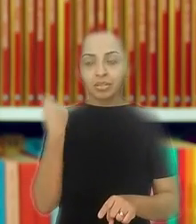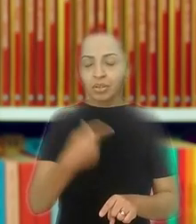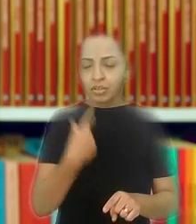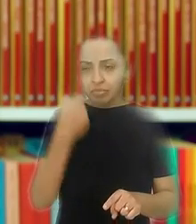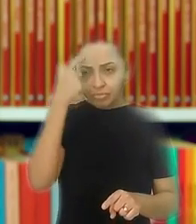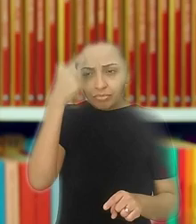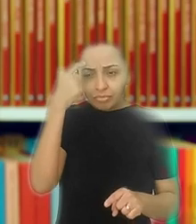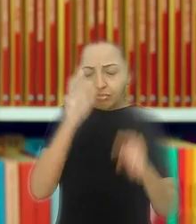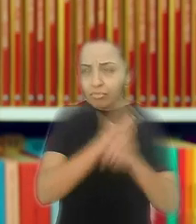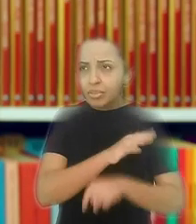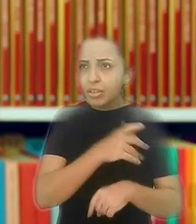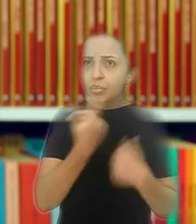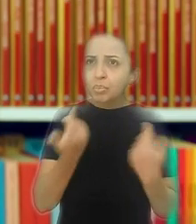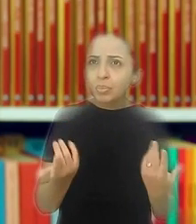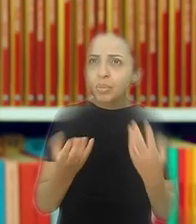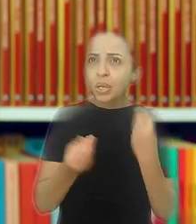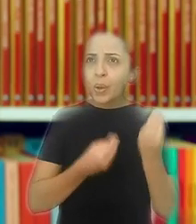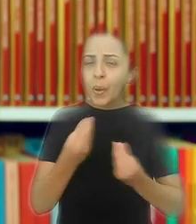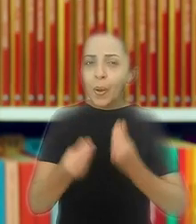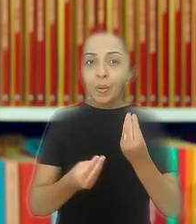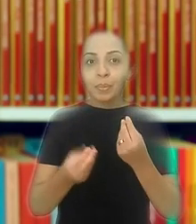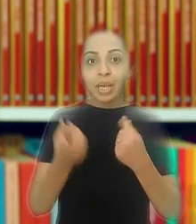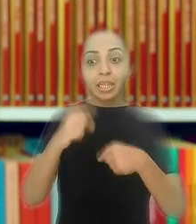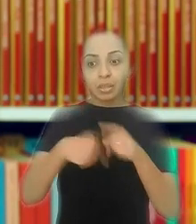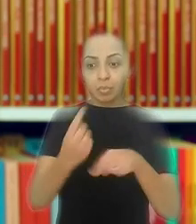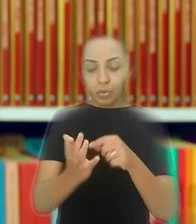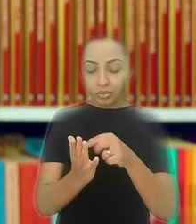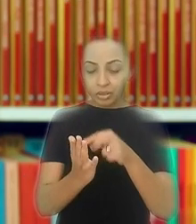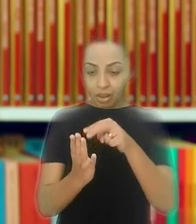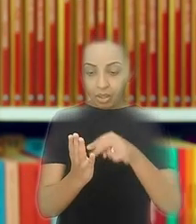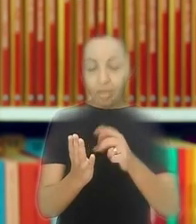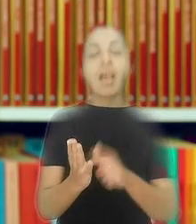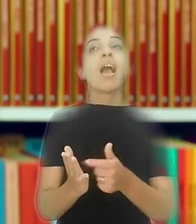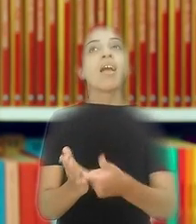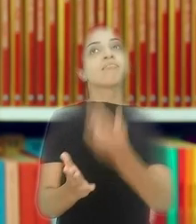as respostas dessas perguntas ao longo da leitura